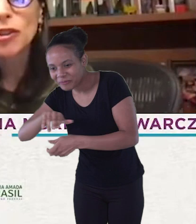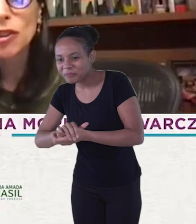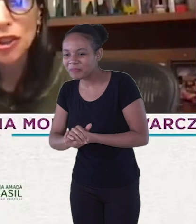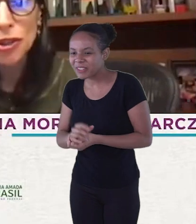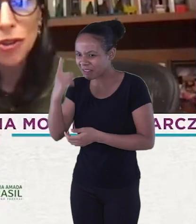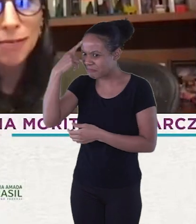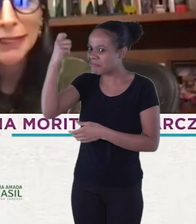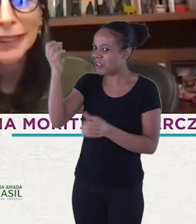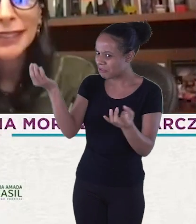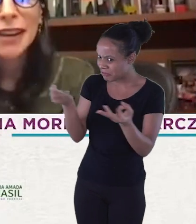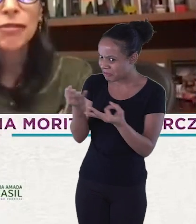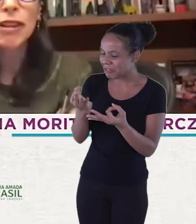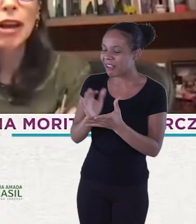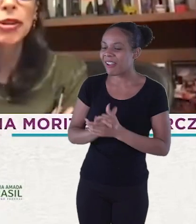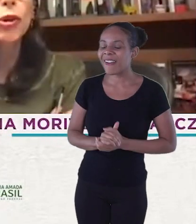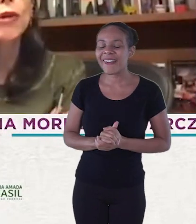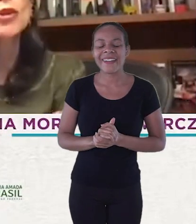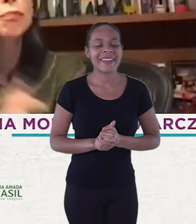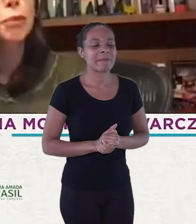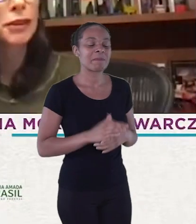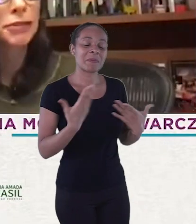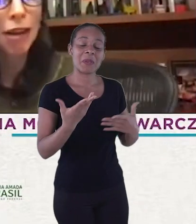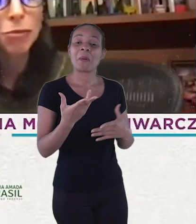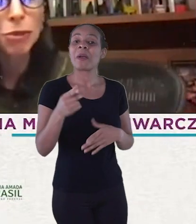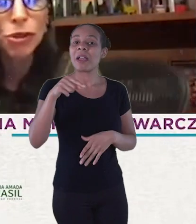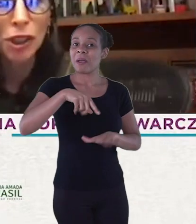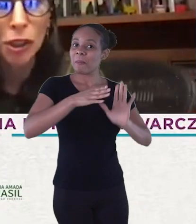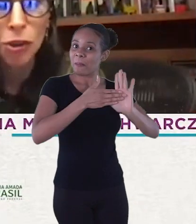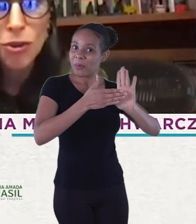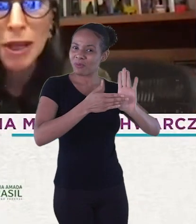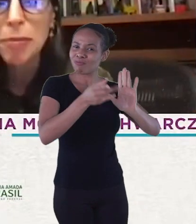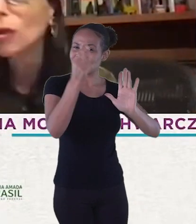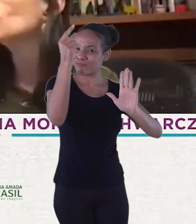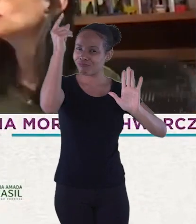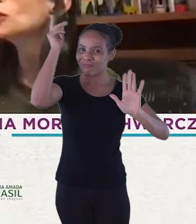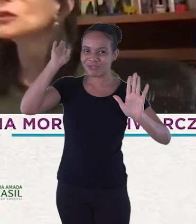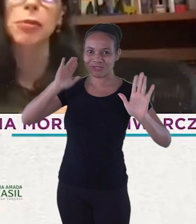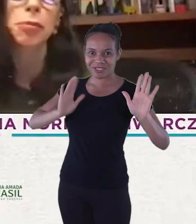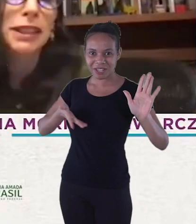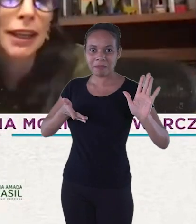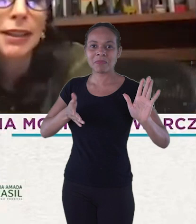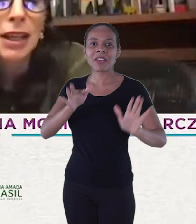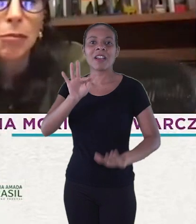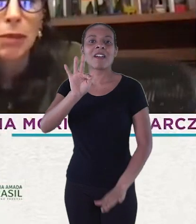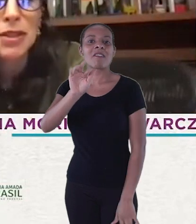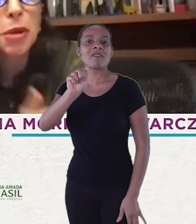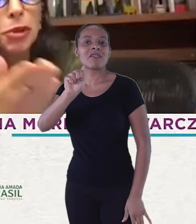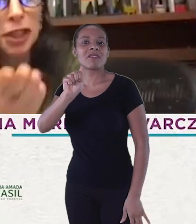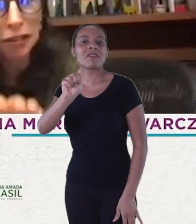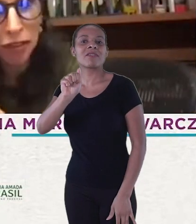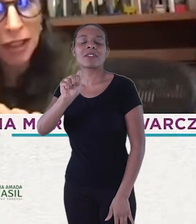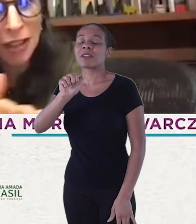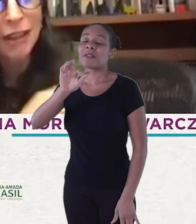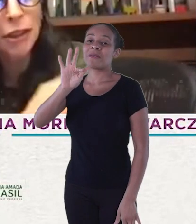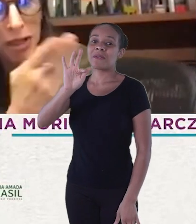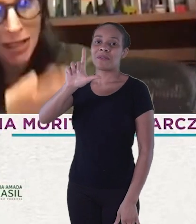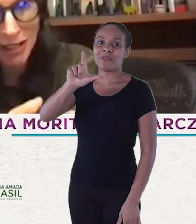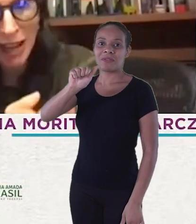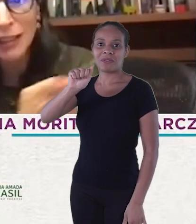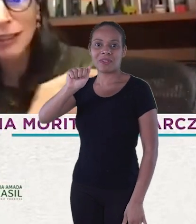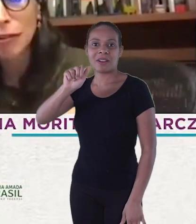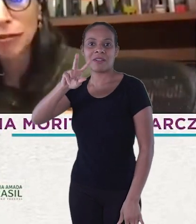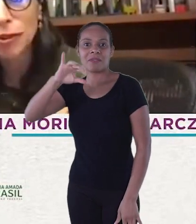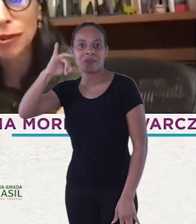Esse é um projeto antigo, né, Flávio? Flávio muito generoso, sempre logo depois que eu publiquei. A professora e escritora